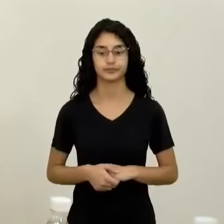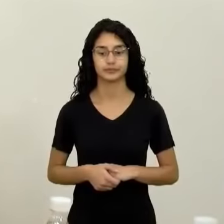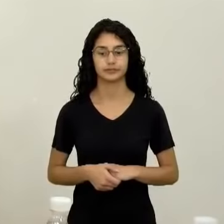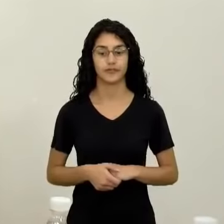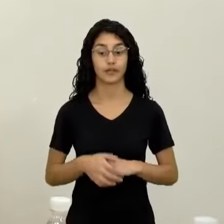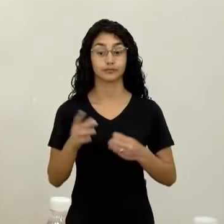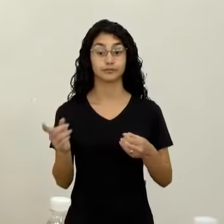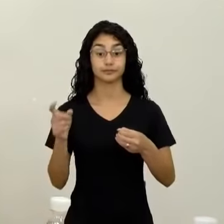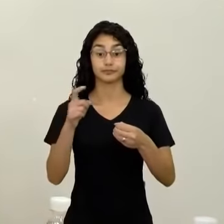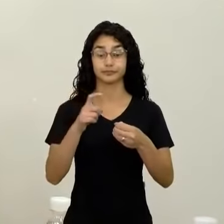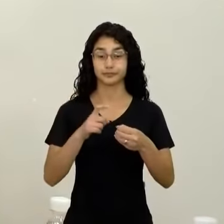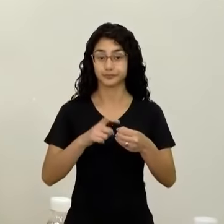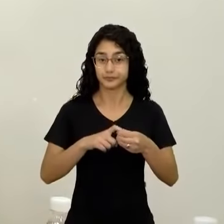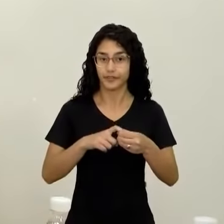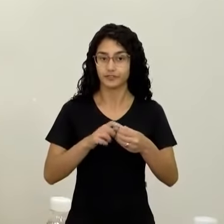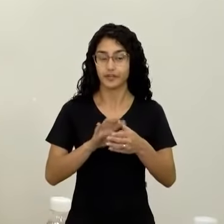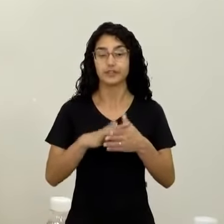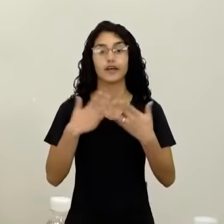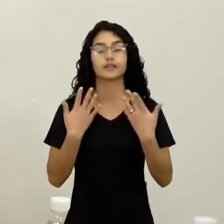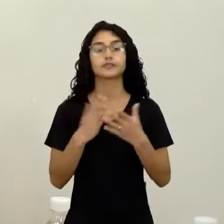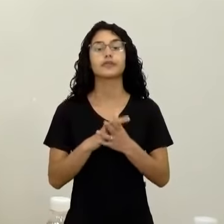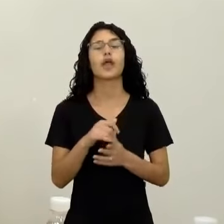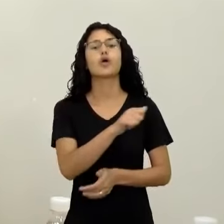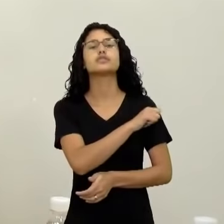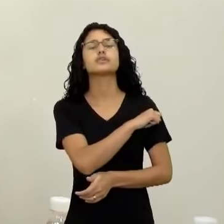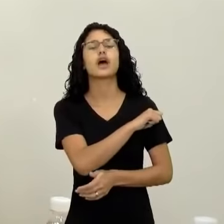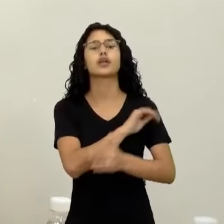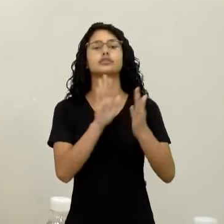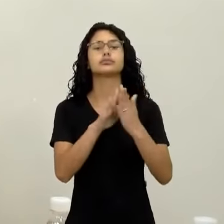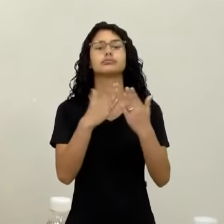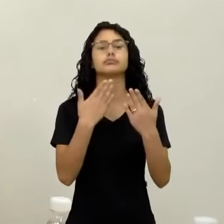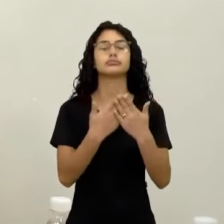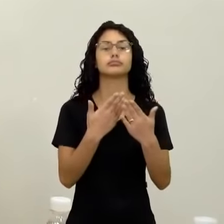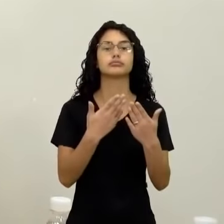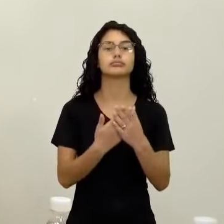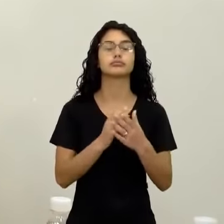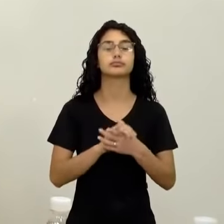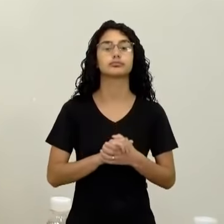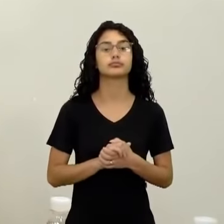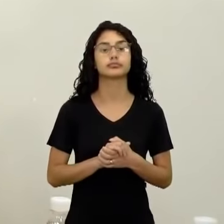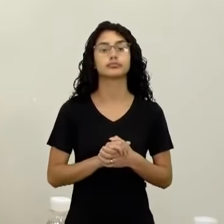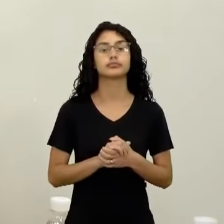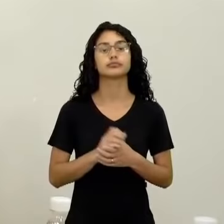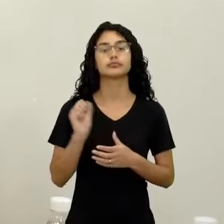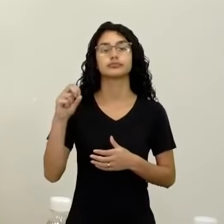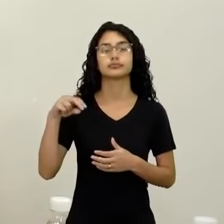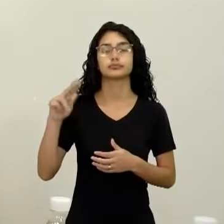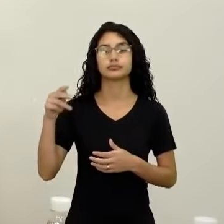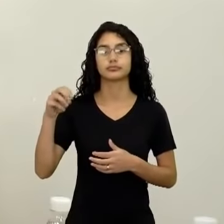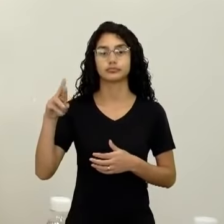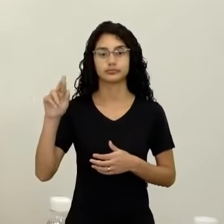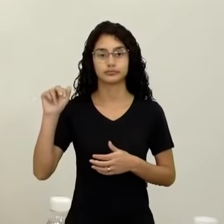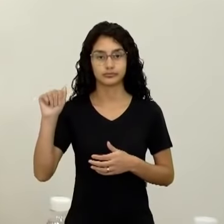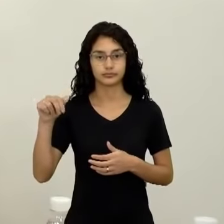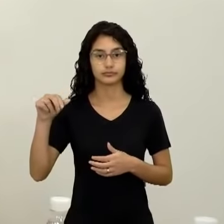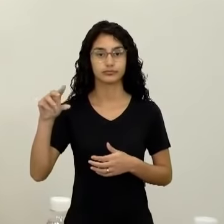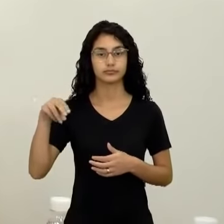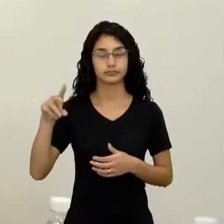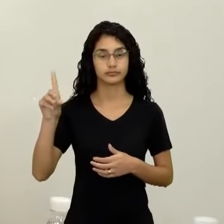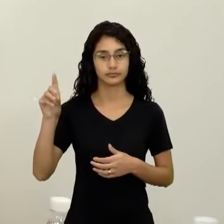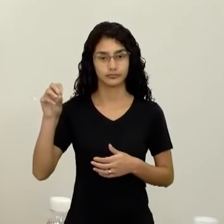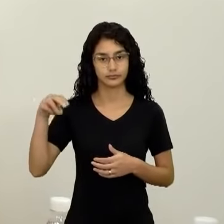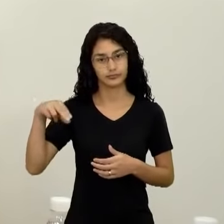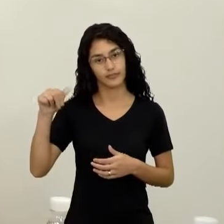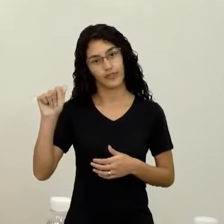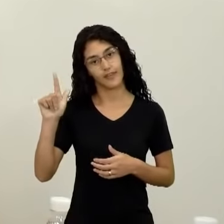Oi vó Olha lá voltamos aqui os alunos da Escola Nossa Senhora dos Navegantes né participando bastante